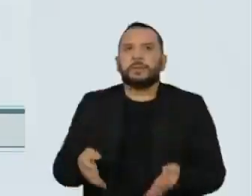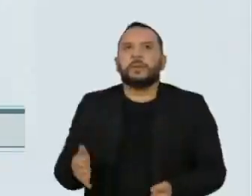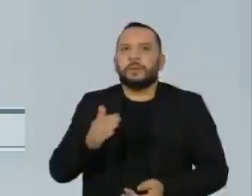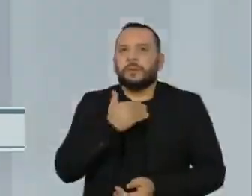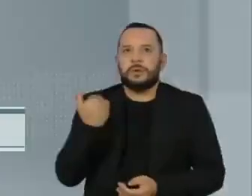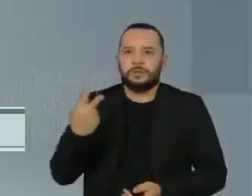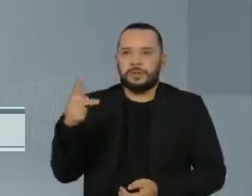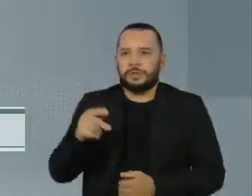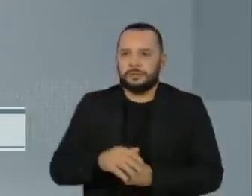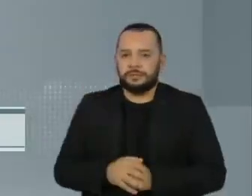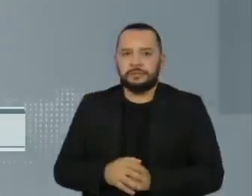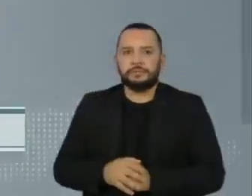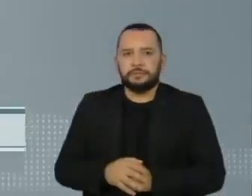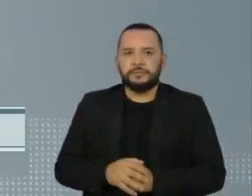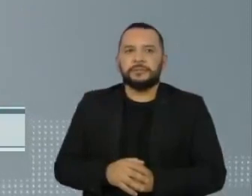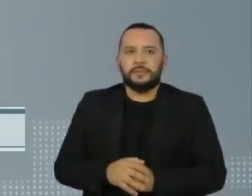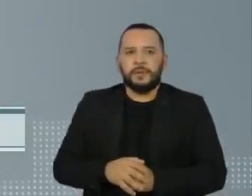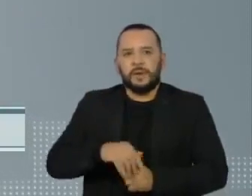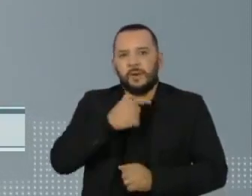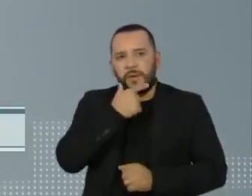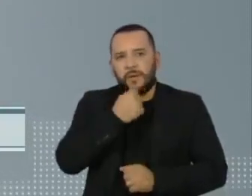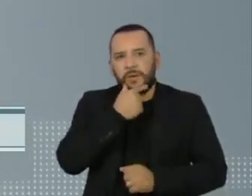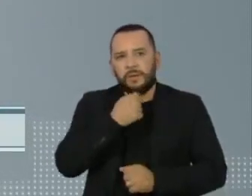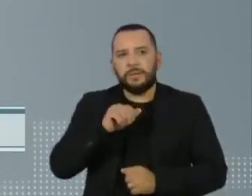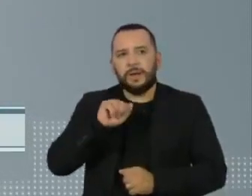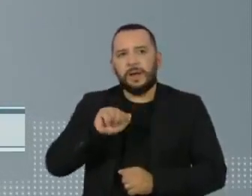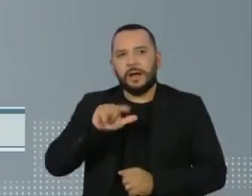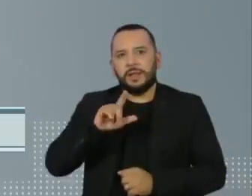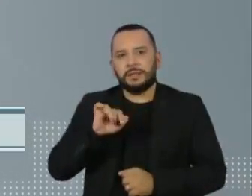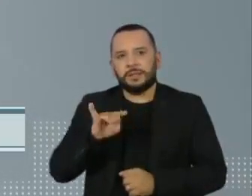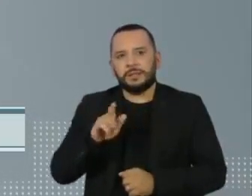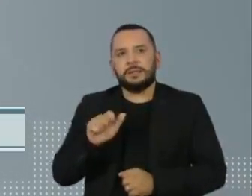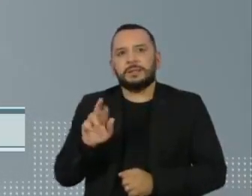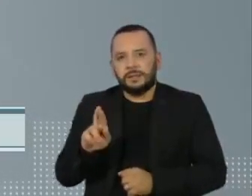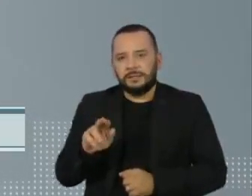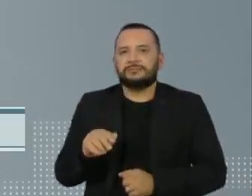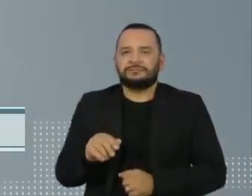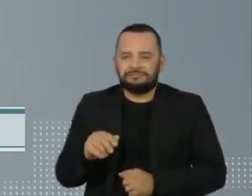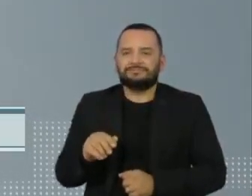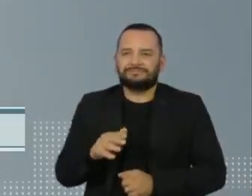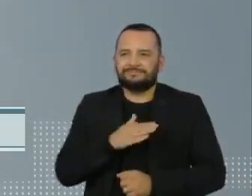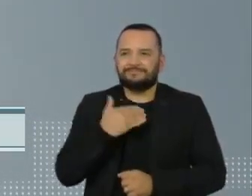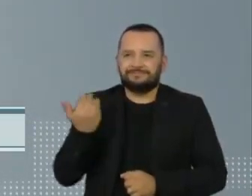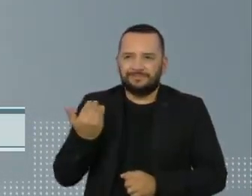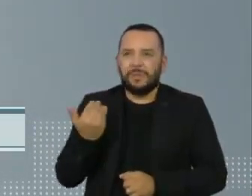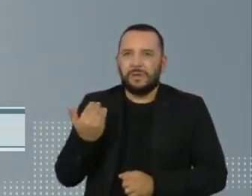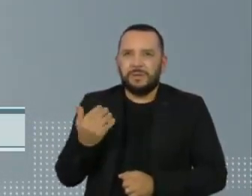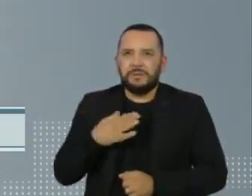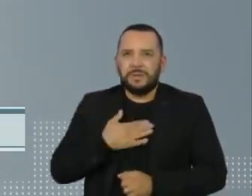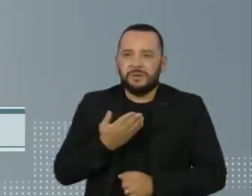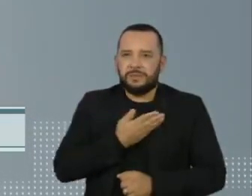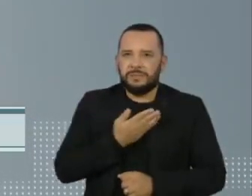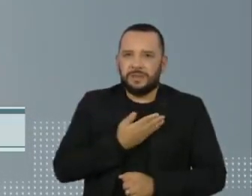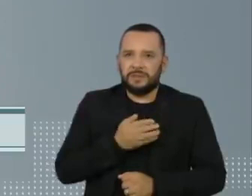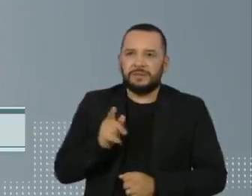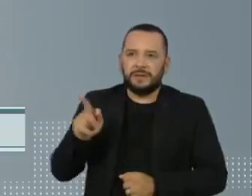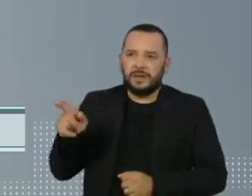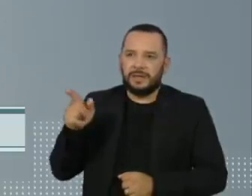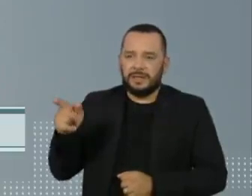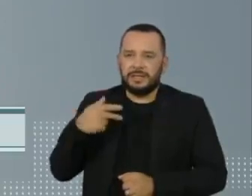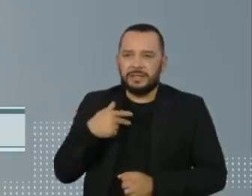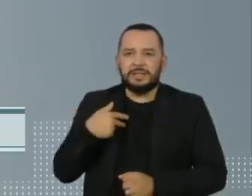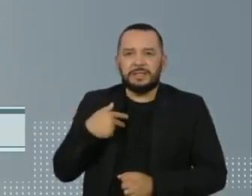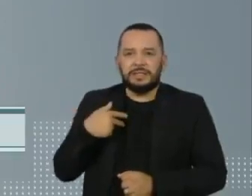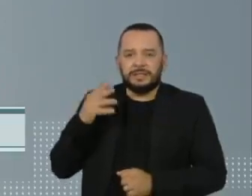perda. O Alexander Mandic foi um sujeito raro e era meu amigo. Ele teve a visão exata do seu tempo